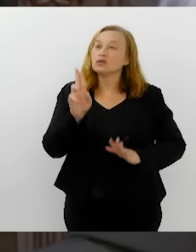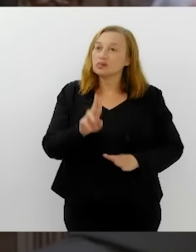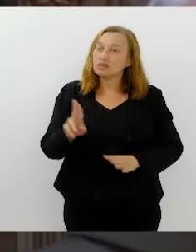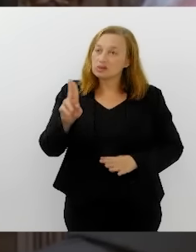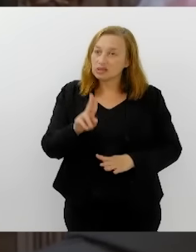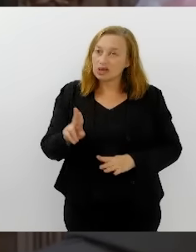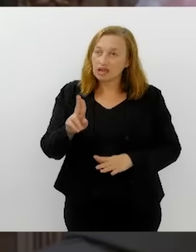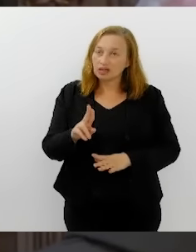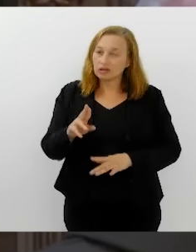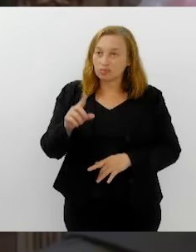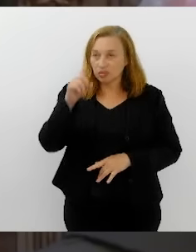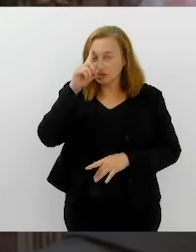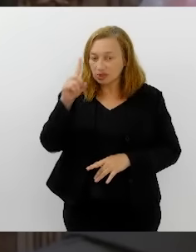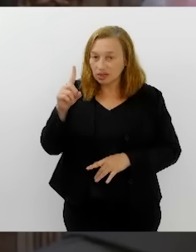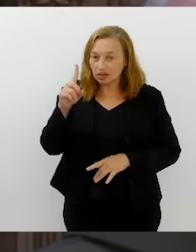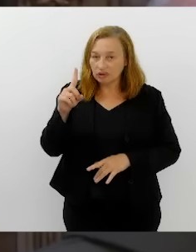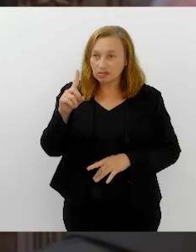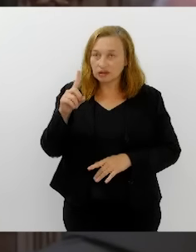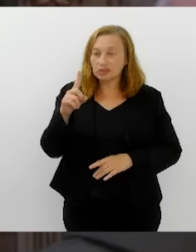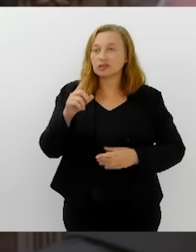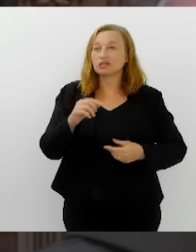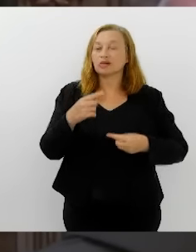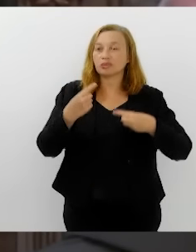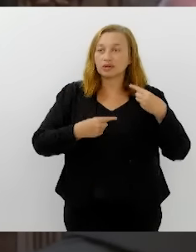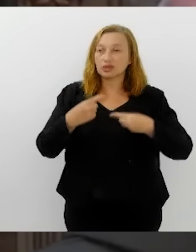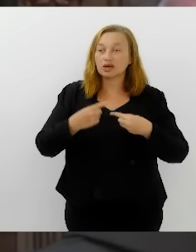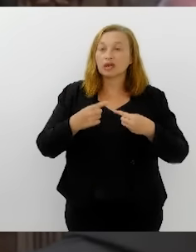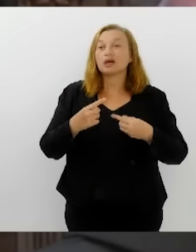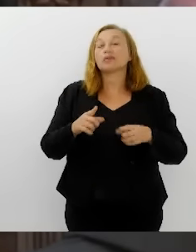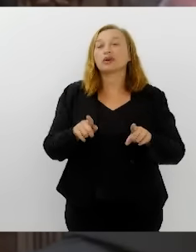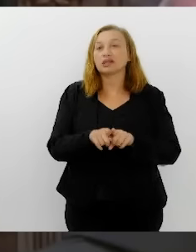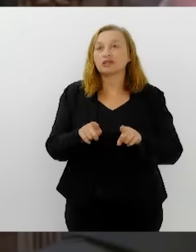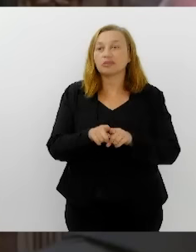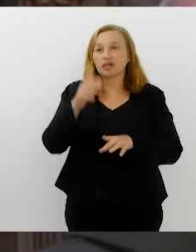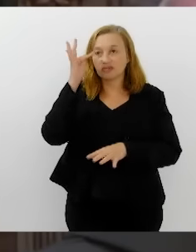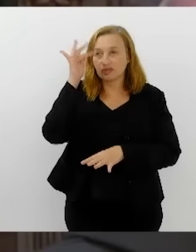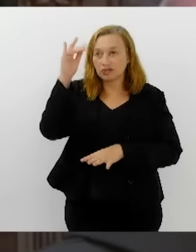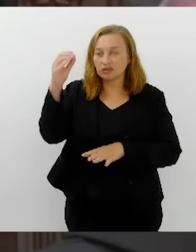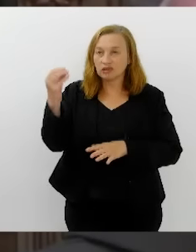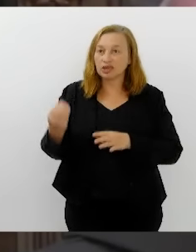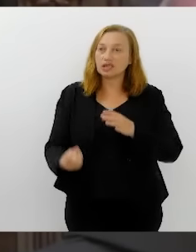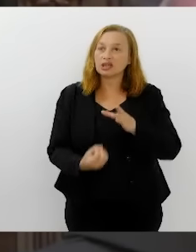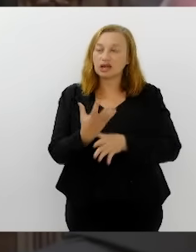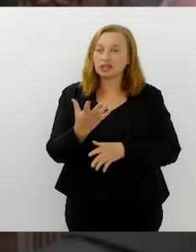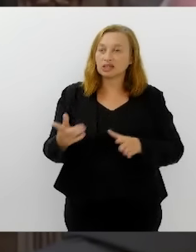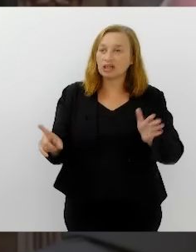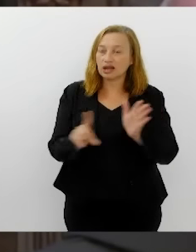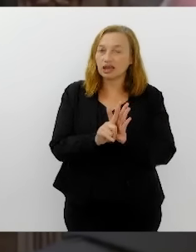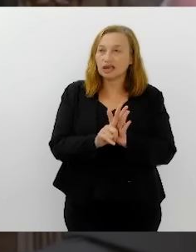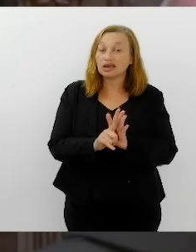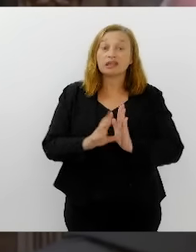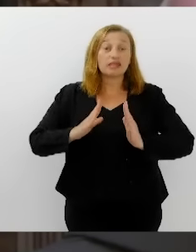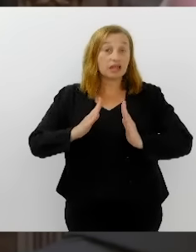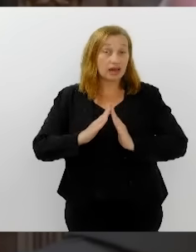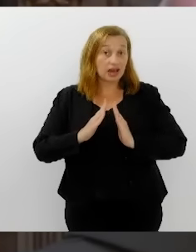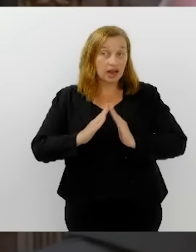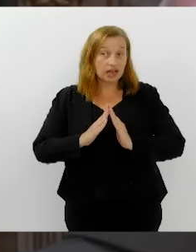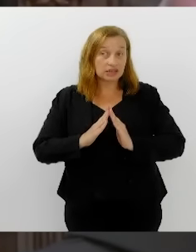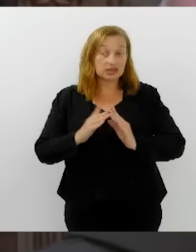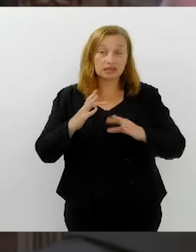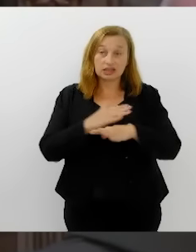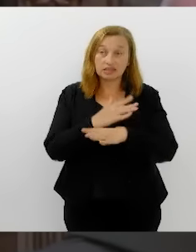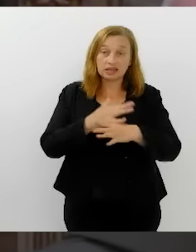que a filosofia do Evangelho pudesse também penetrar as leis. Nesta casa, na querida cidade do Rio